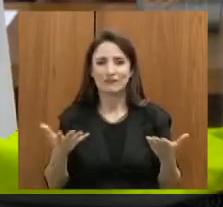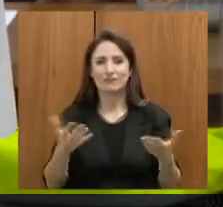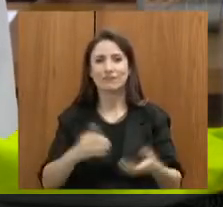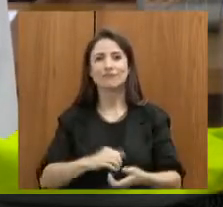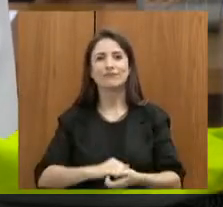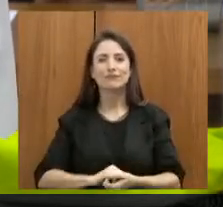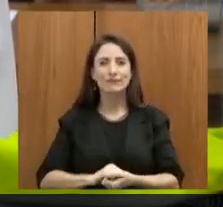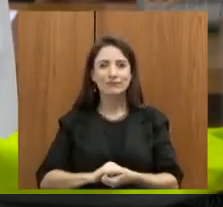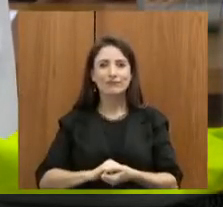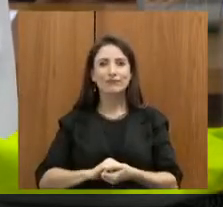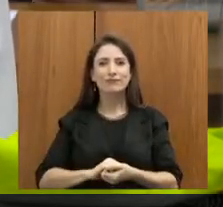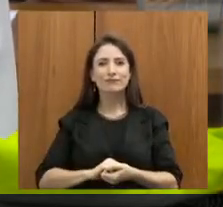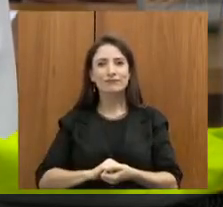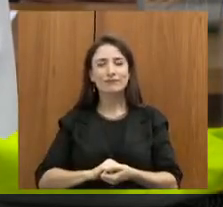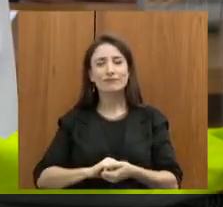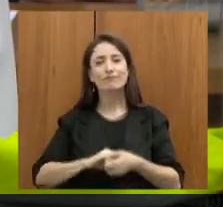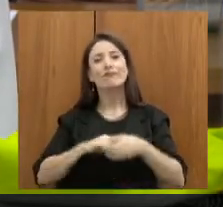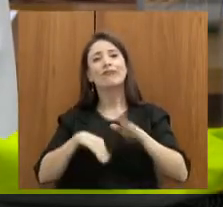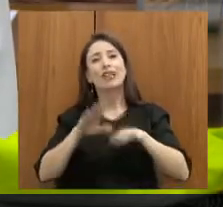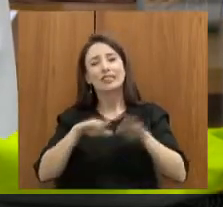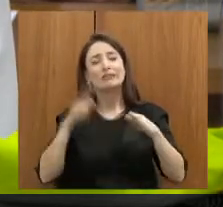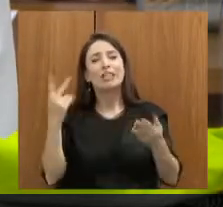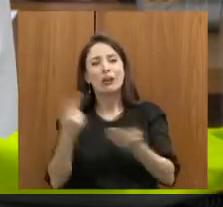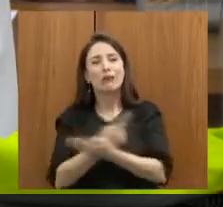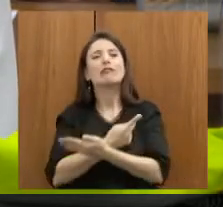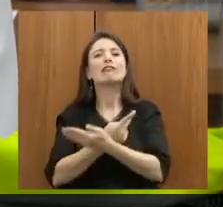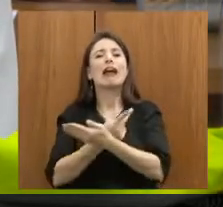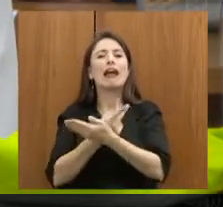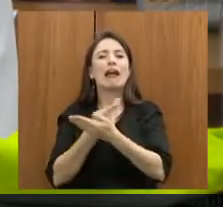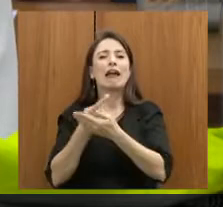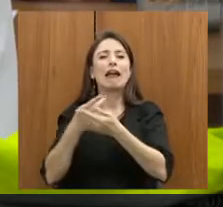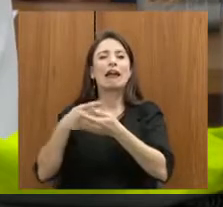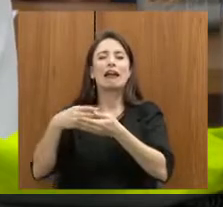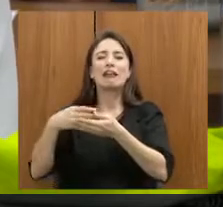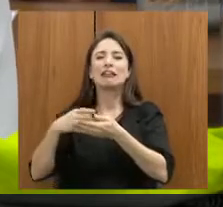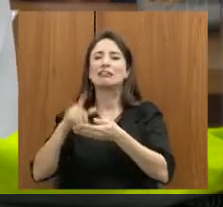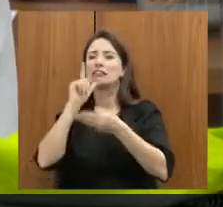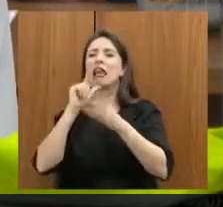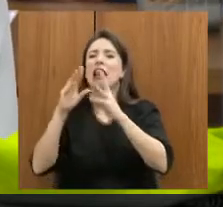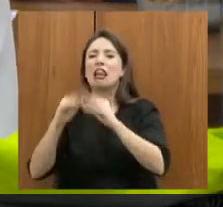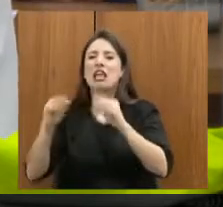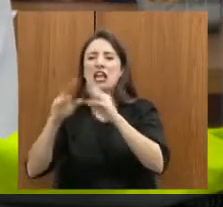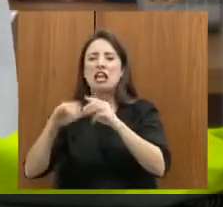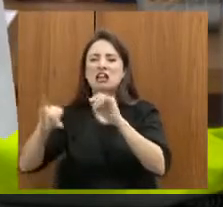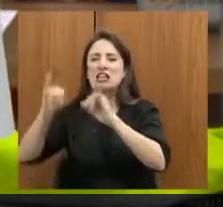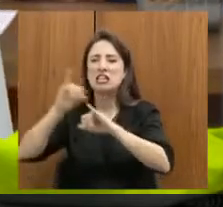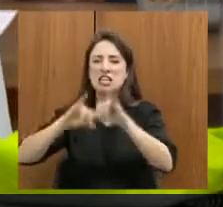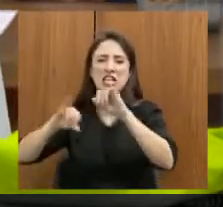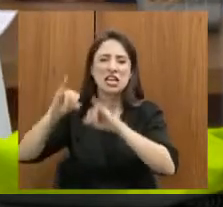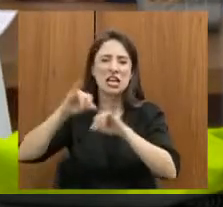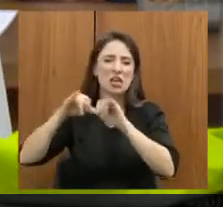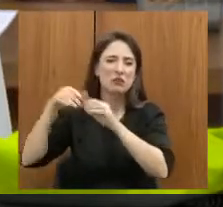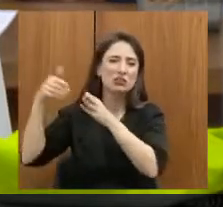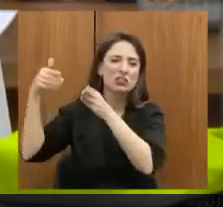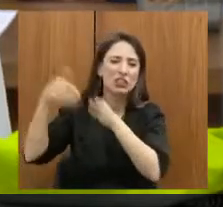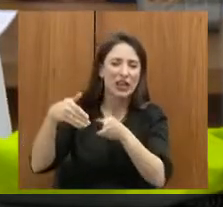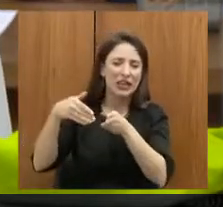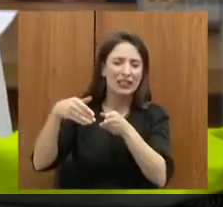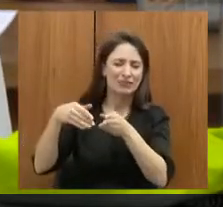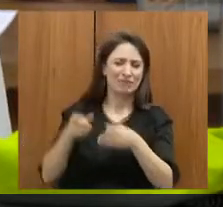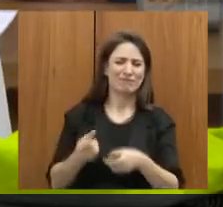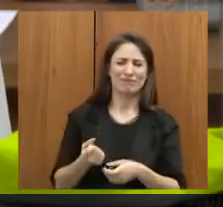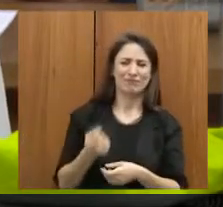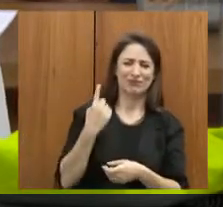o líquido químico cheio de flúor é cheio de não sei o quê não sei o quê sei o que eles fala que a água